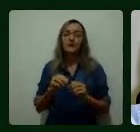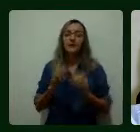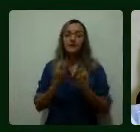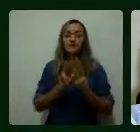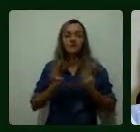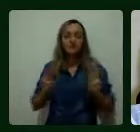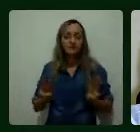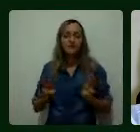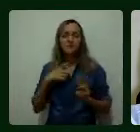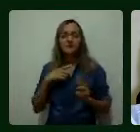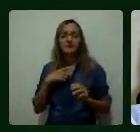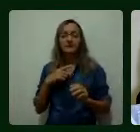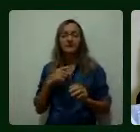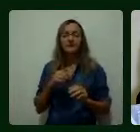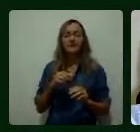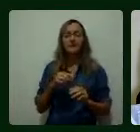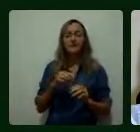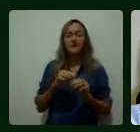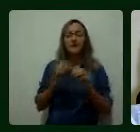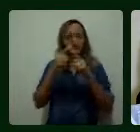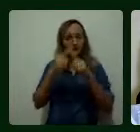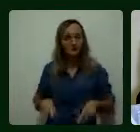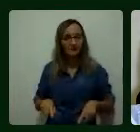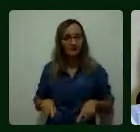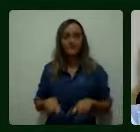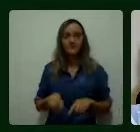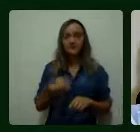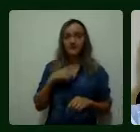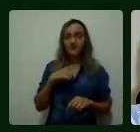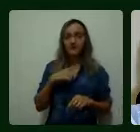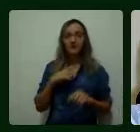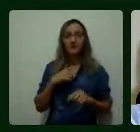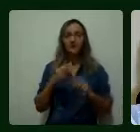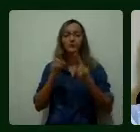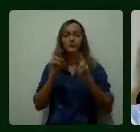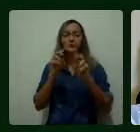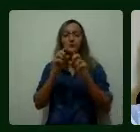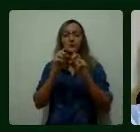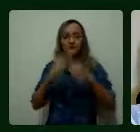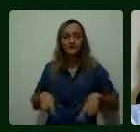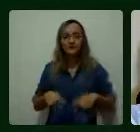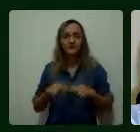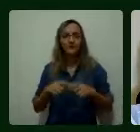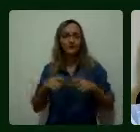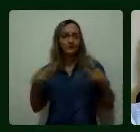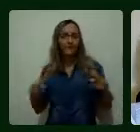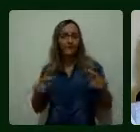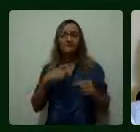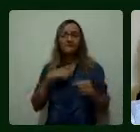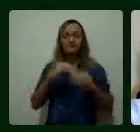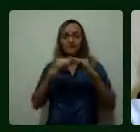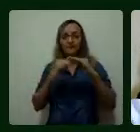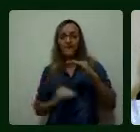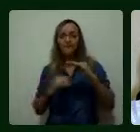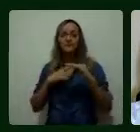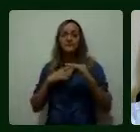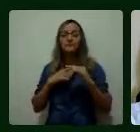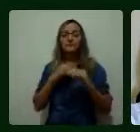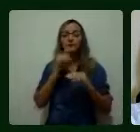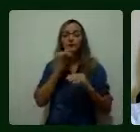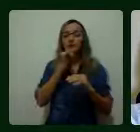Sim, Ana, é muito bacana essa pergunta, porque quando a gente fala de bioeconomia, eu acho que os